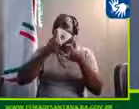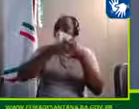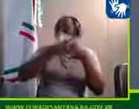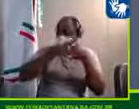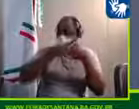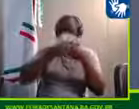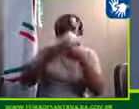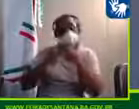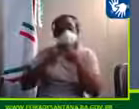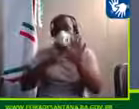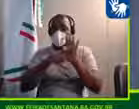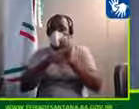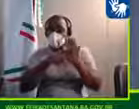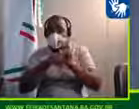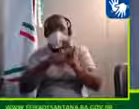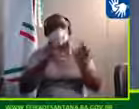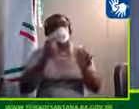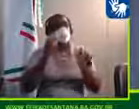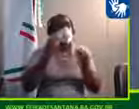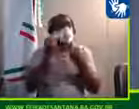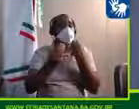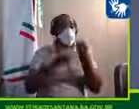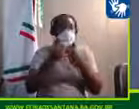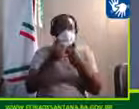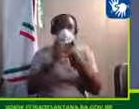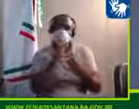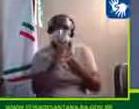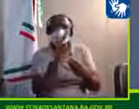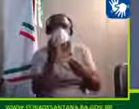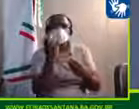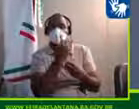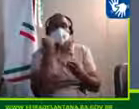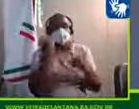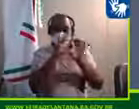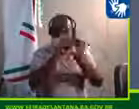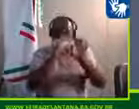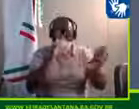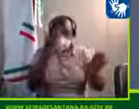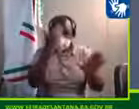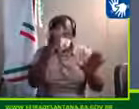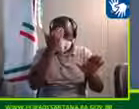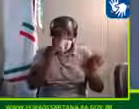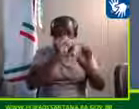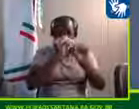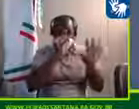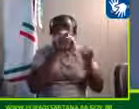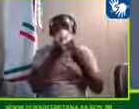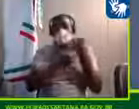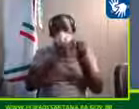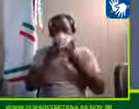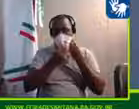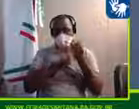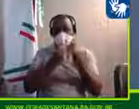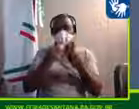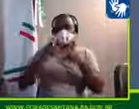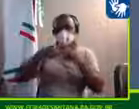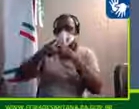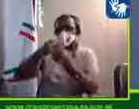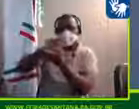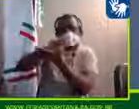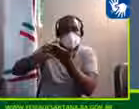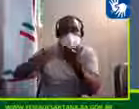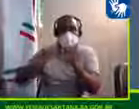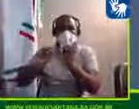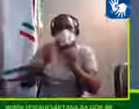ela poderá entrar, para que ela possa dar uma resposta para você bem clara com relação aos tipos de medicamentos usados lá no hospital de